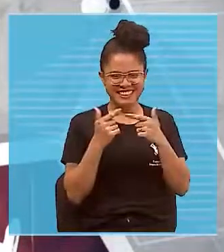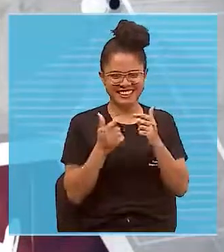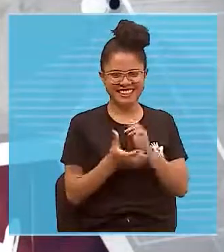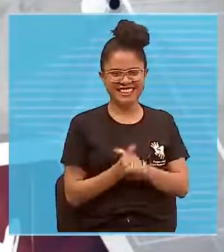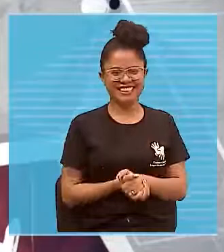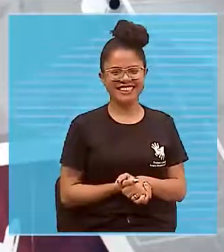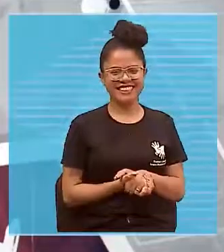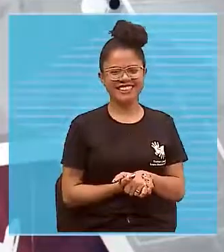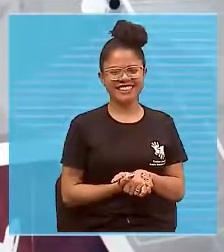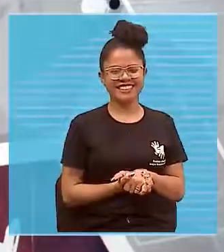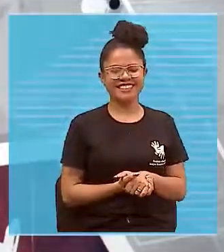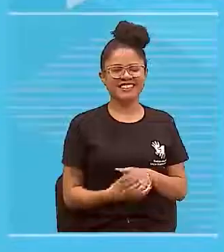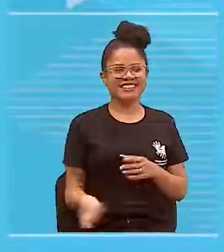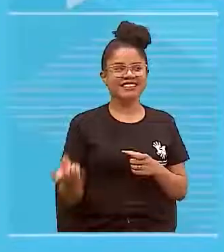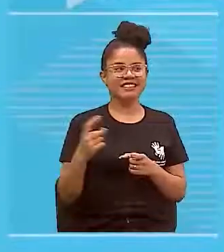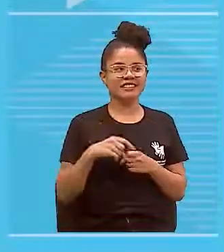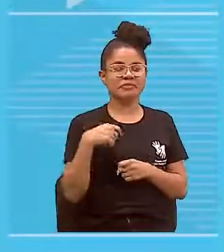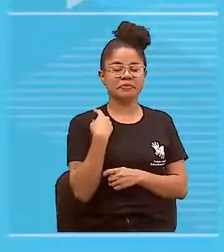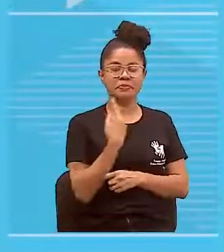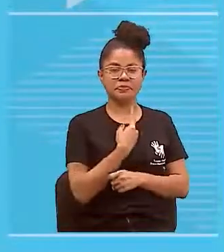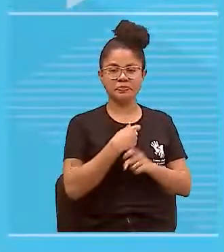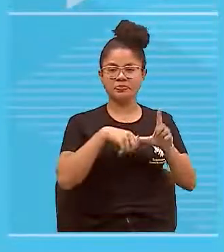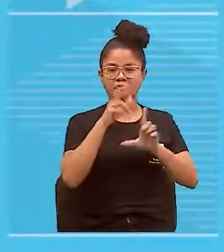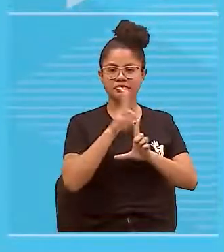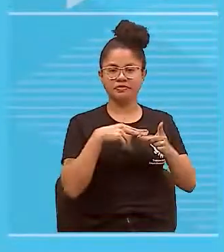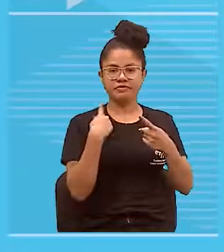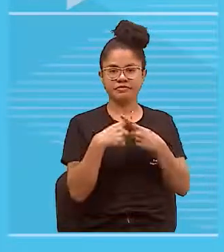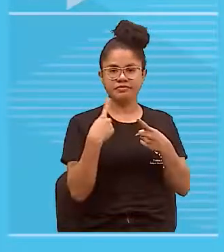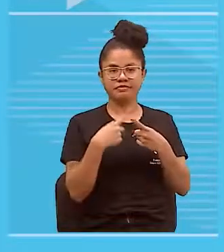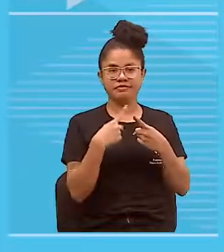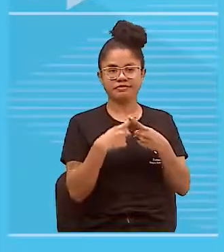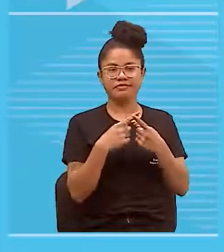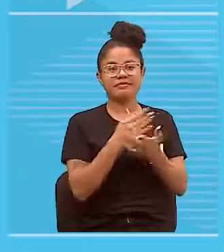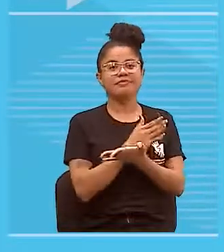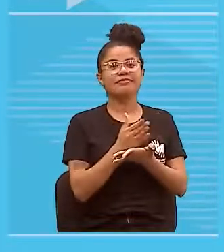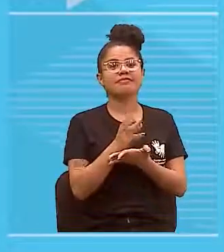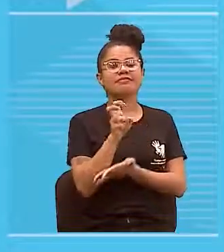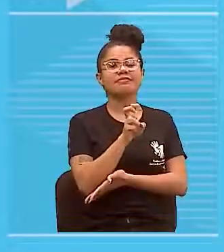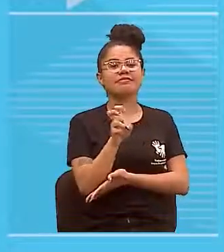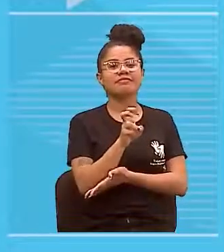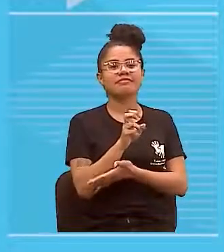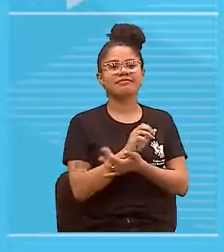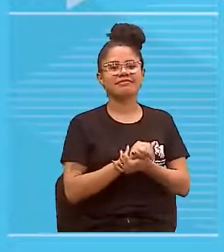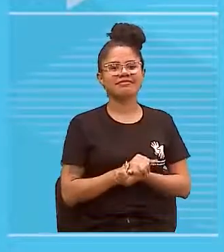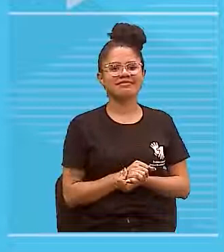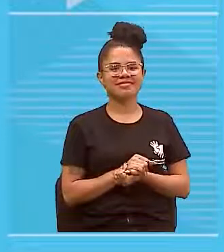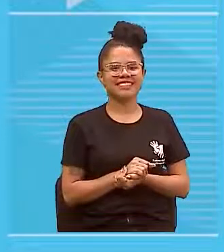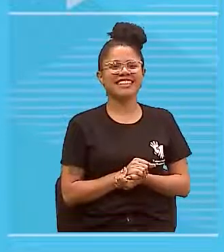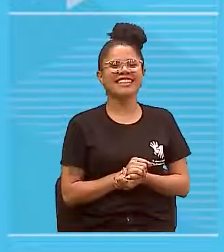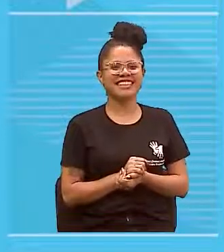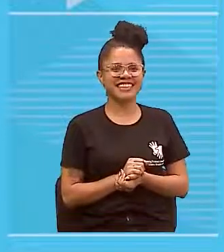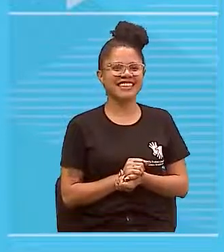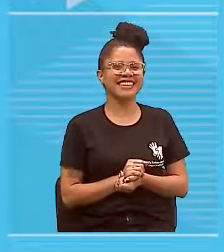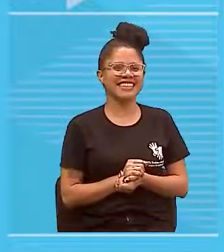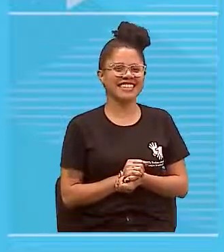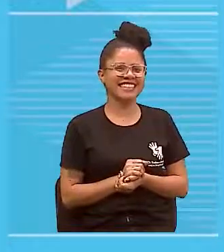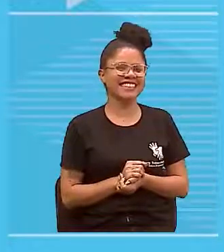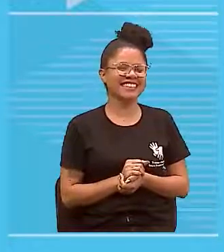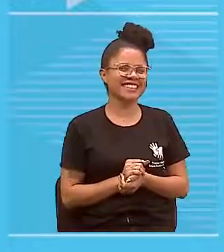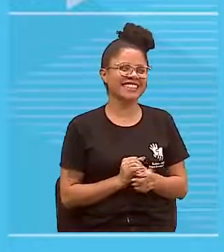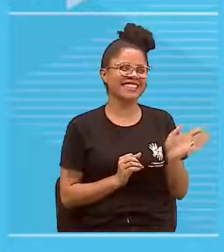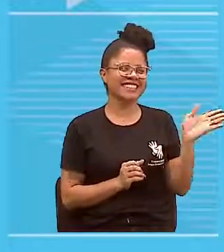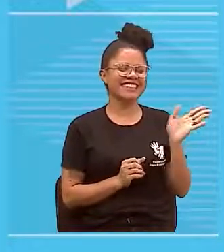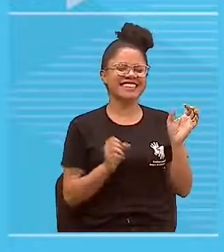sempre. Continuar a nossa obra de arte, porque a gente está dando exemplo de um ecossistema, né? Um ecossistema